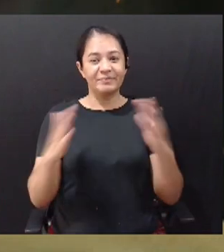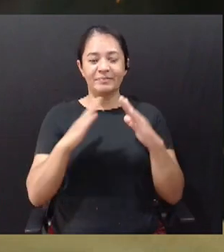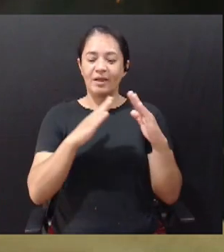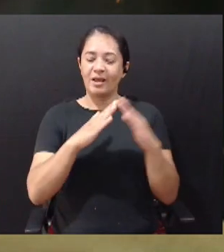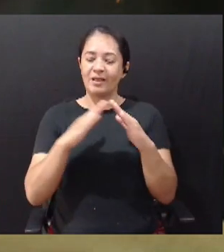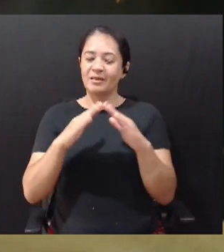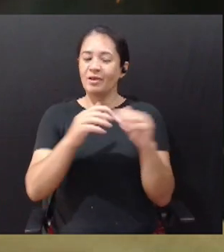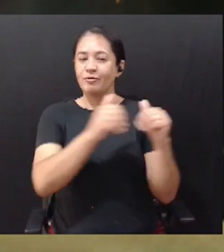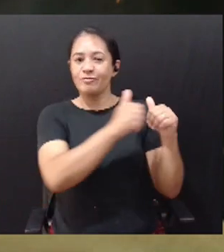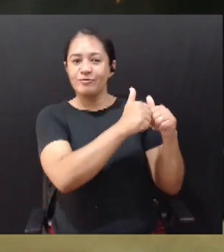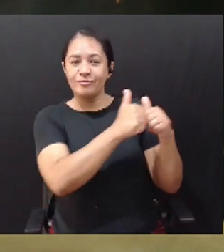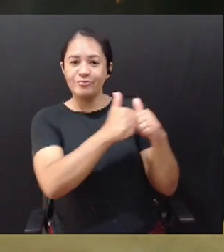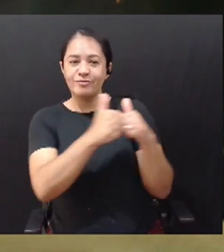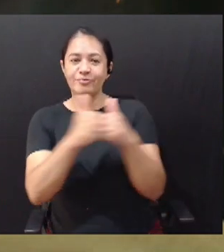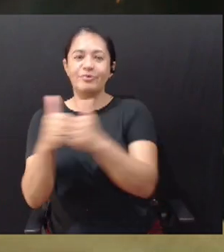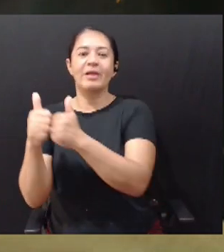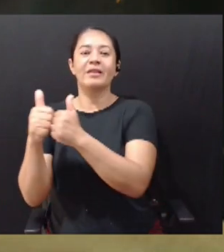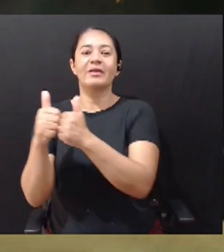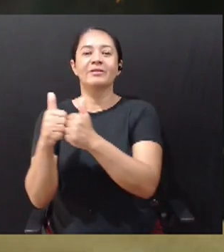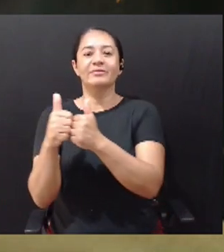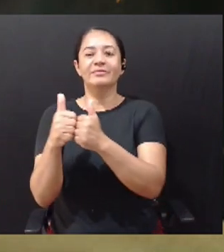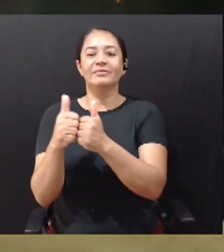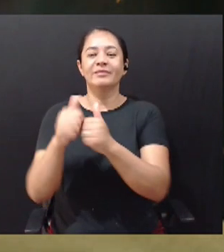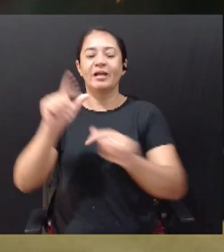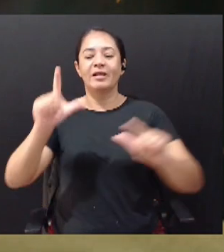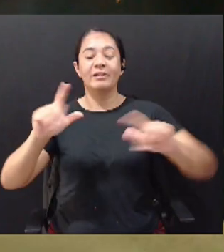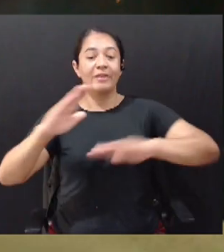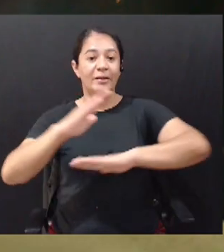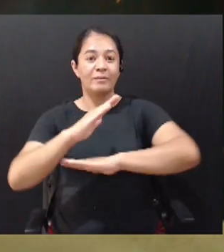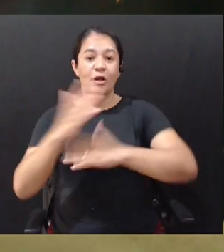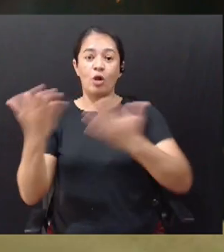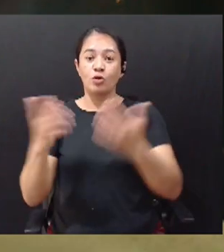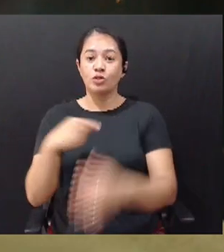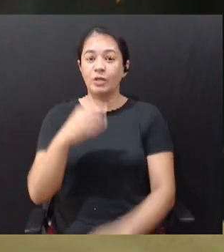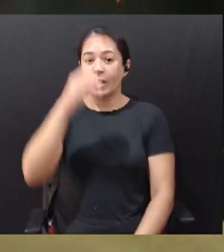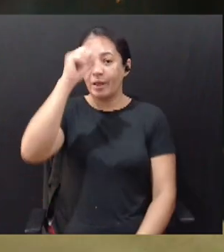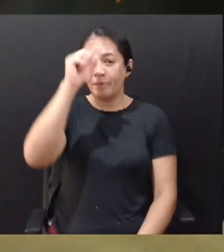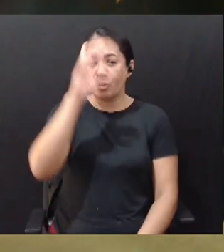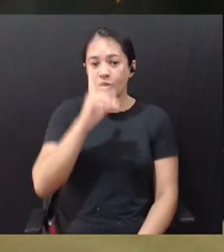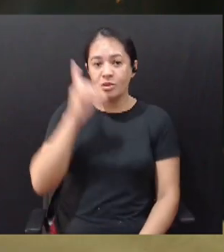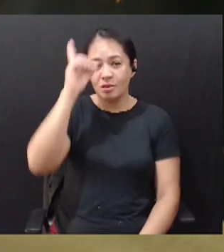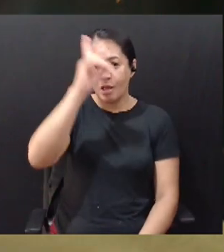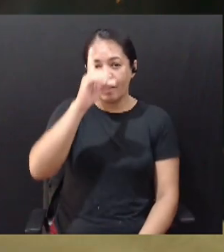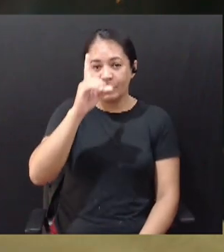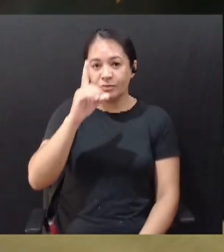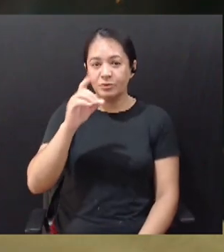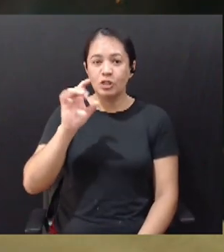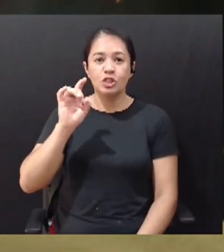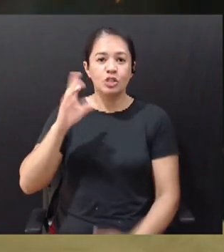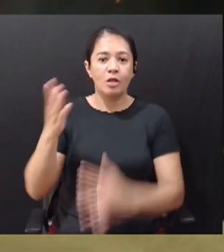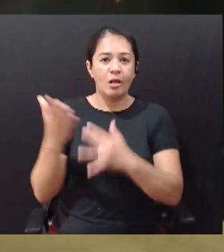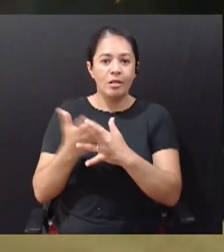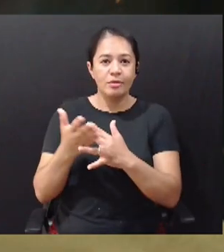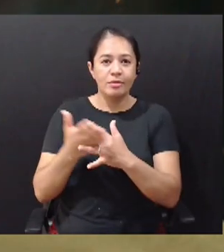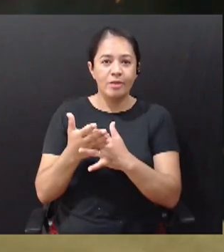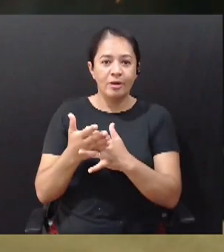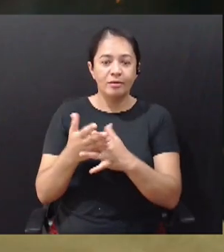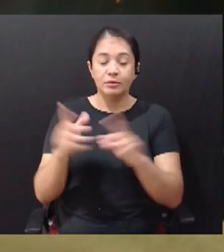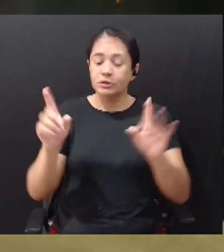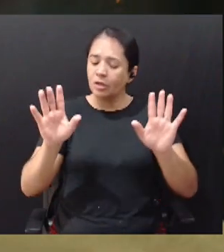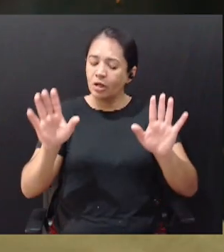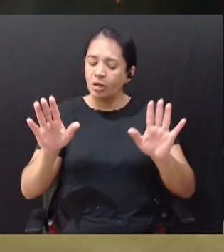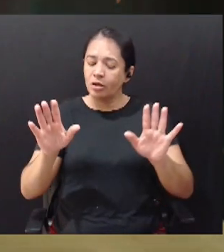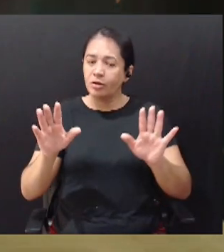Câmara Campinas. A gente aprendeu hoje que o fim de semana não é só intervalo entre 2 semanas de trabalho, é um espelho do nosso